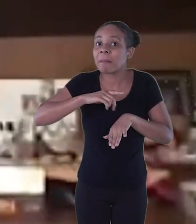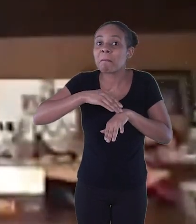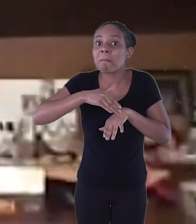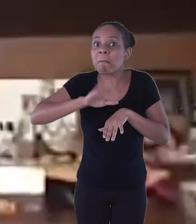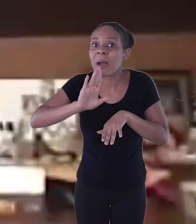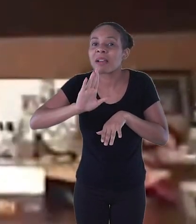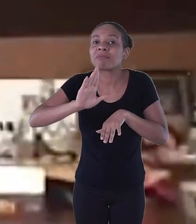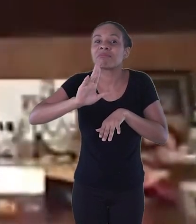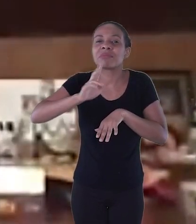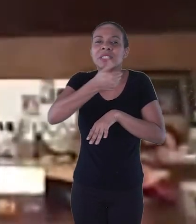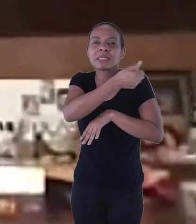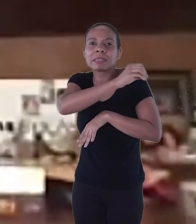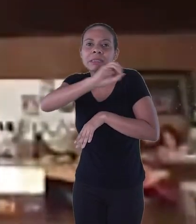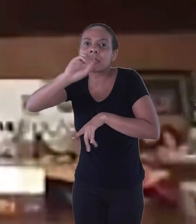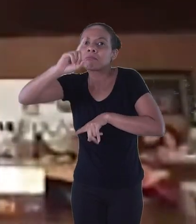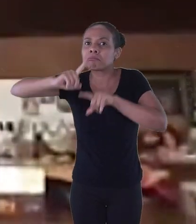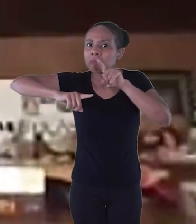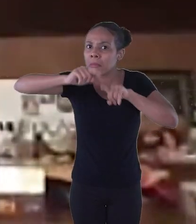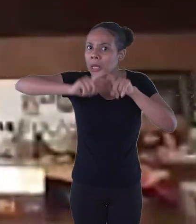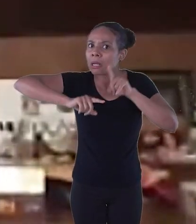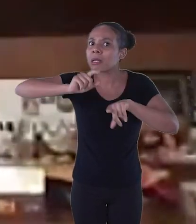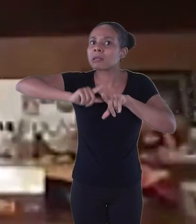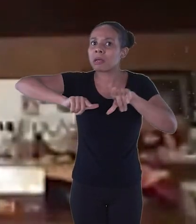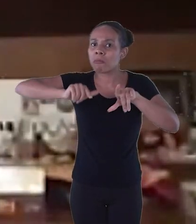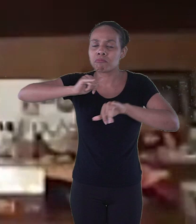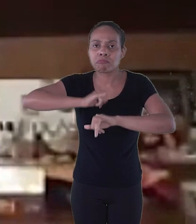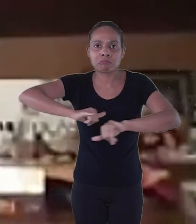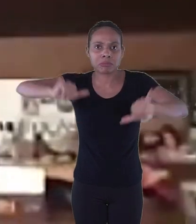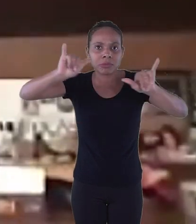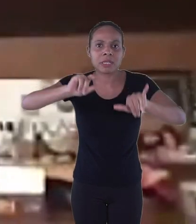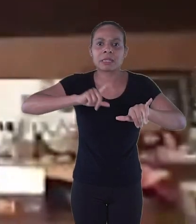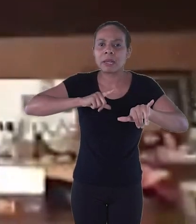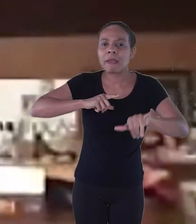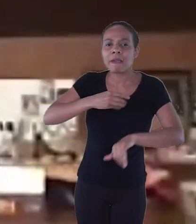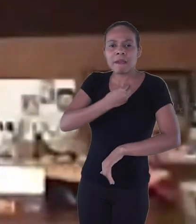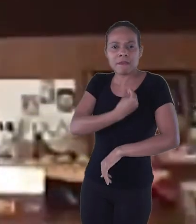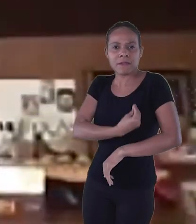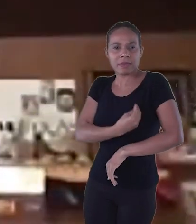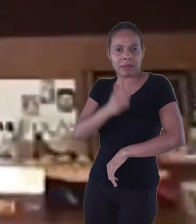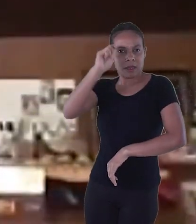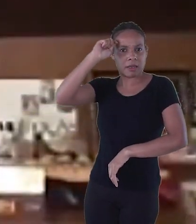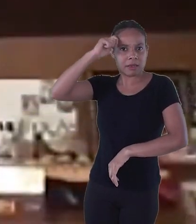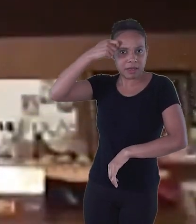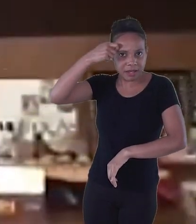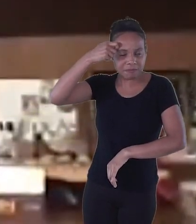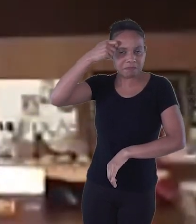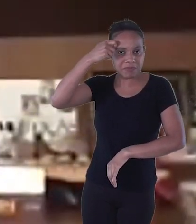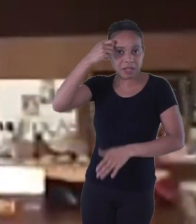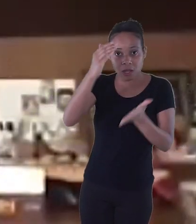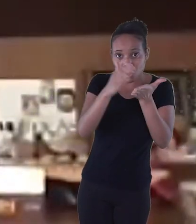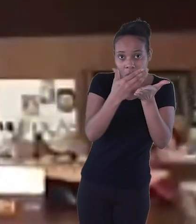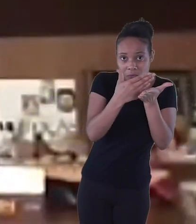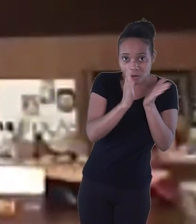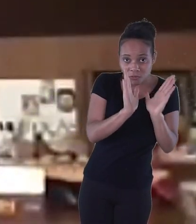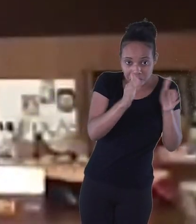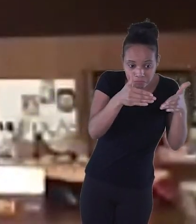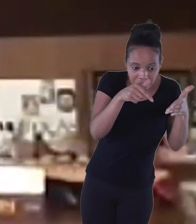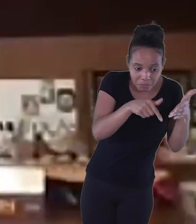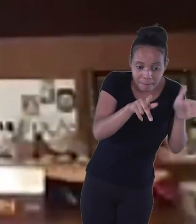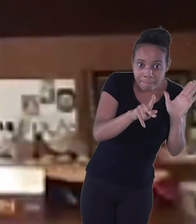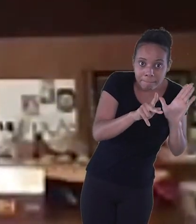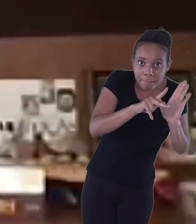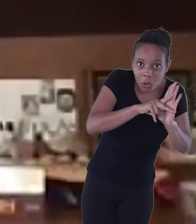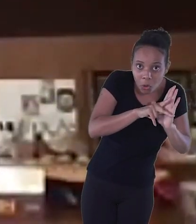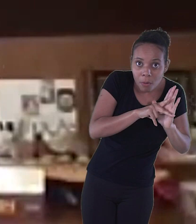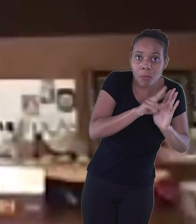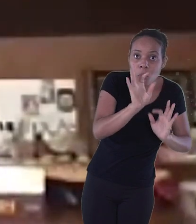obras, e vem aí outras coisas, vem Vidas Negras, que é um volume feito pelos NEABs,